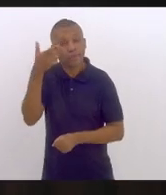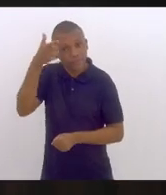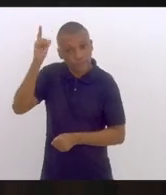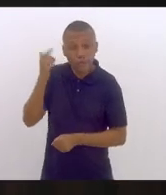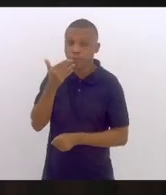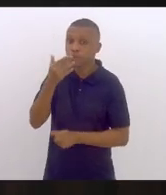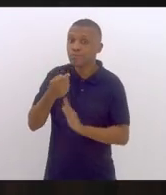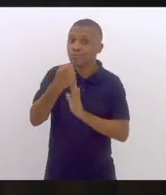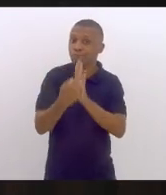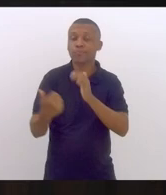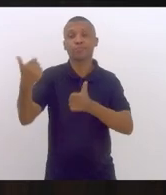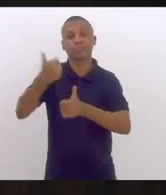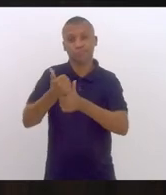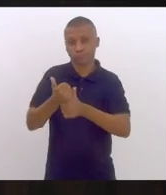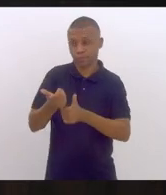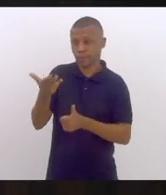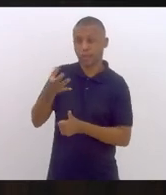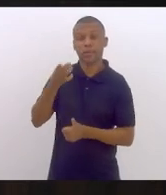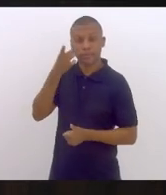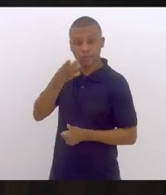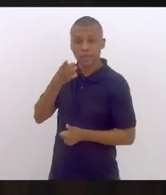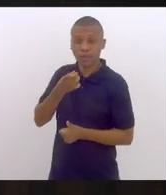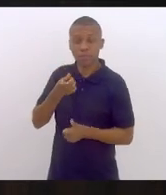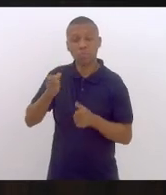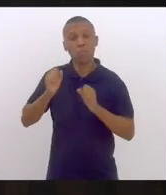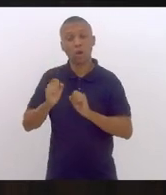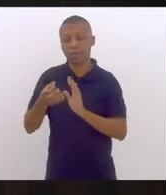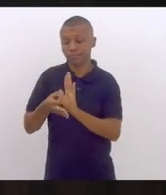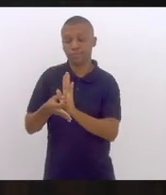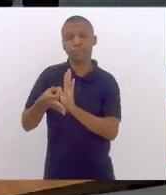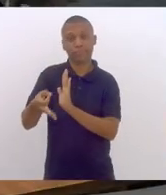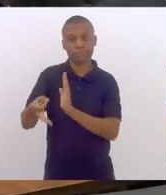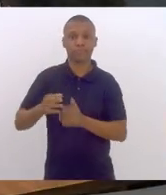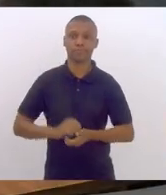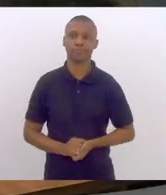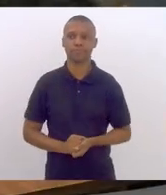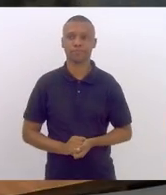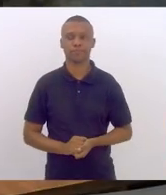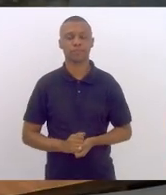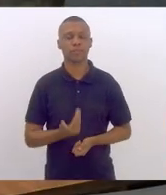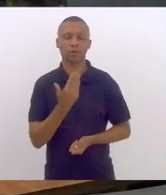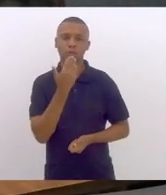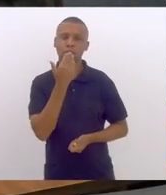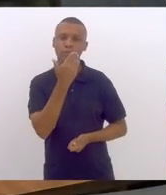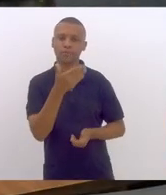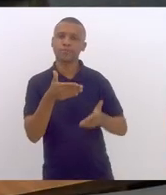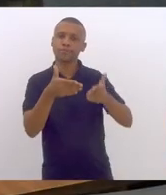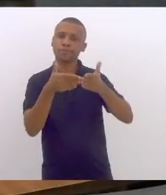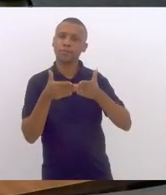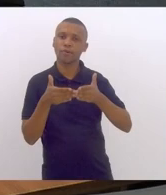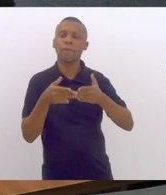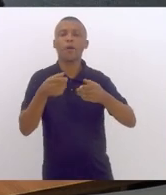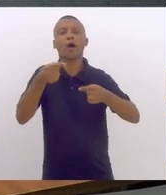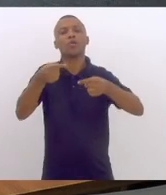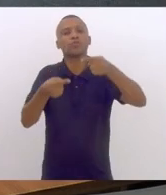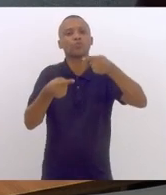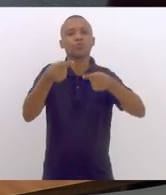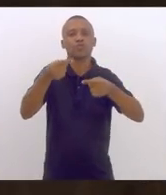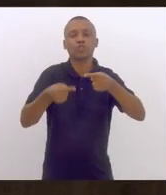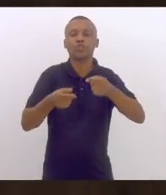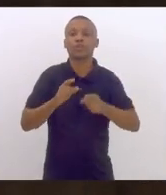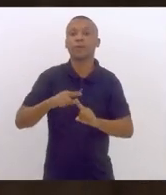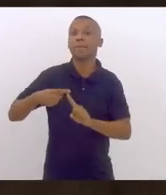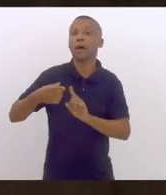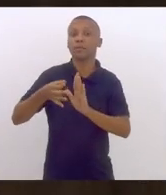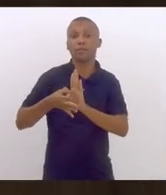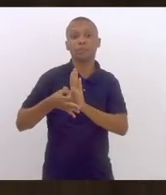substitutivo vossa excelência poderá emitir vou pedir para discutir e dar o parecer pelo